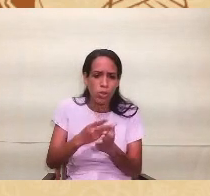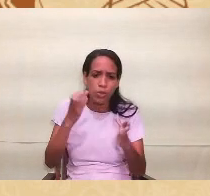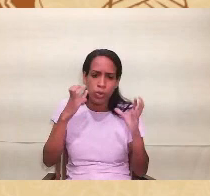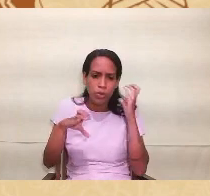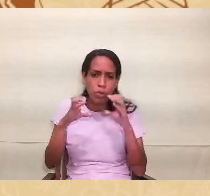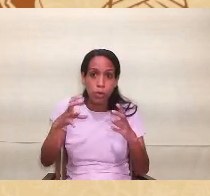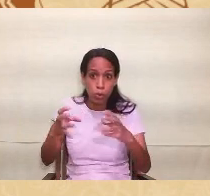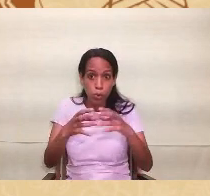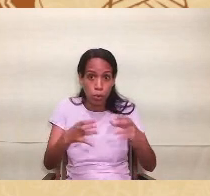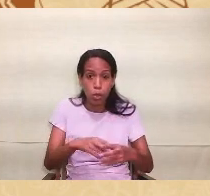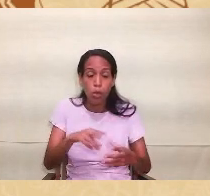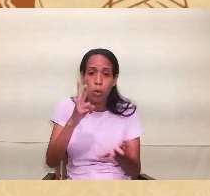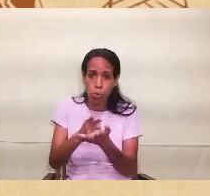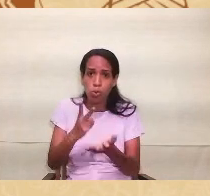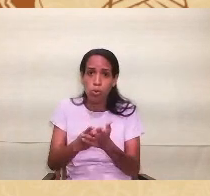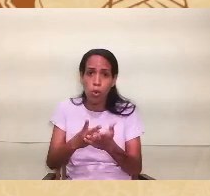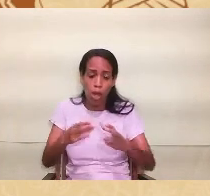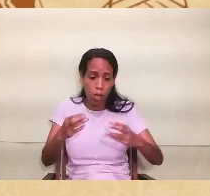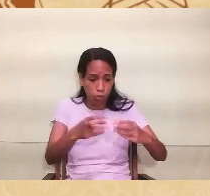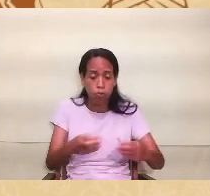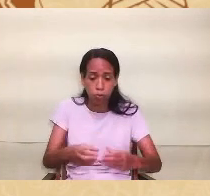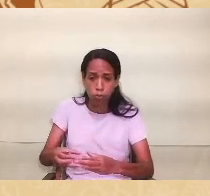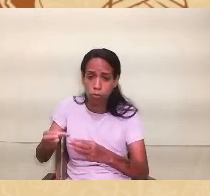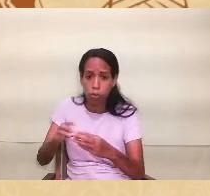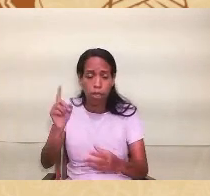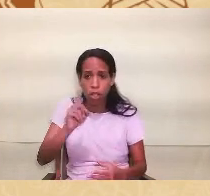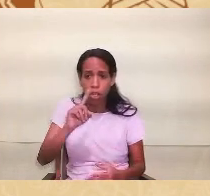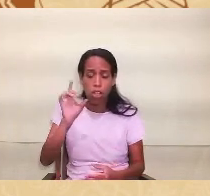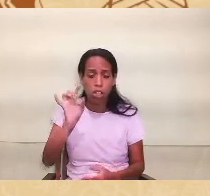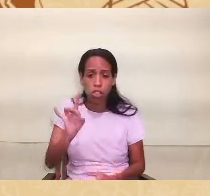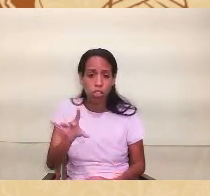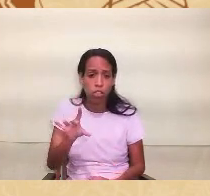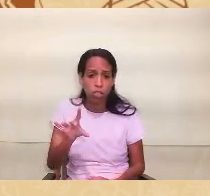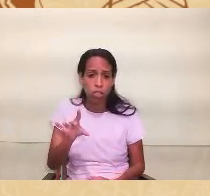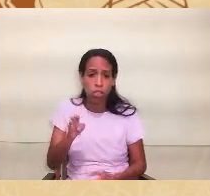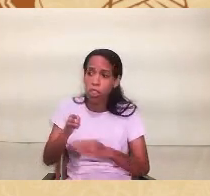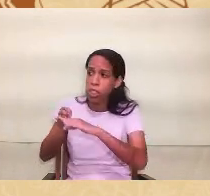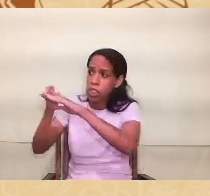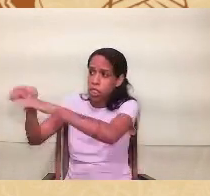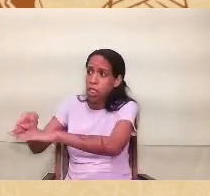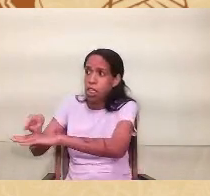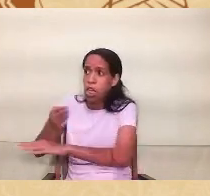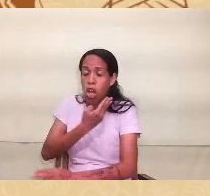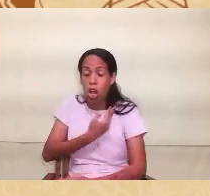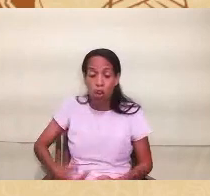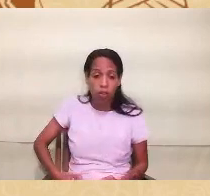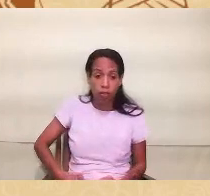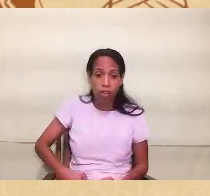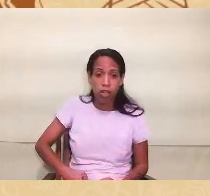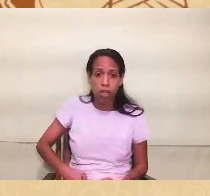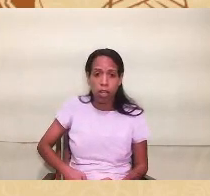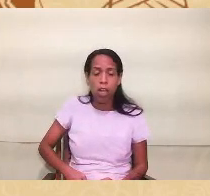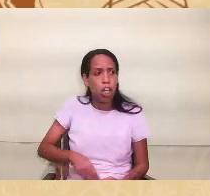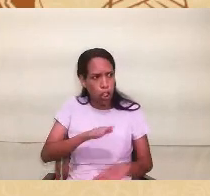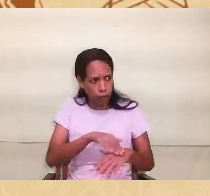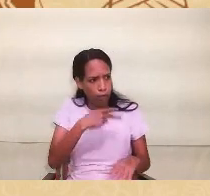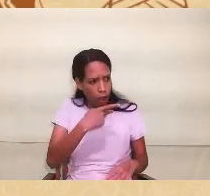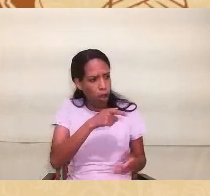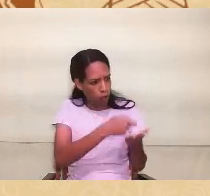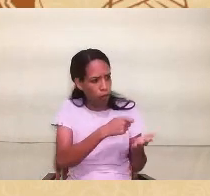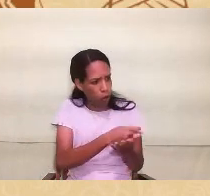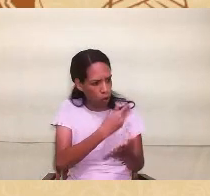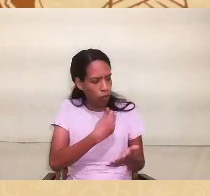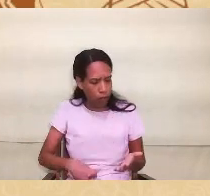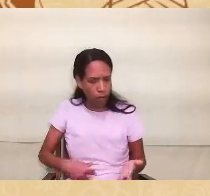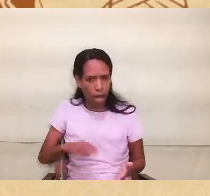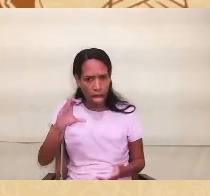é continuar sendo coletivos. Não é ir para o governo e se cobrar do governo. Claro que